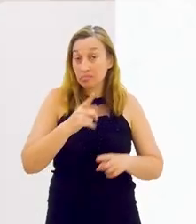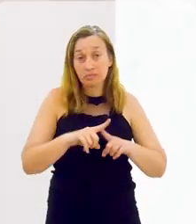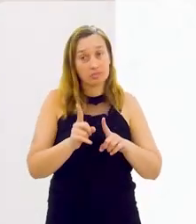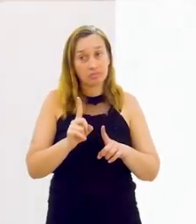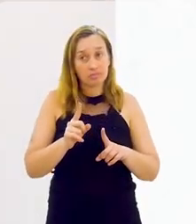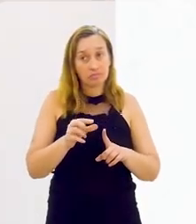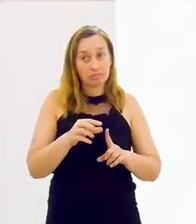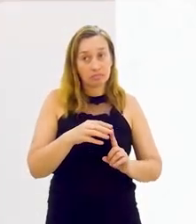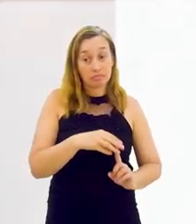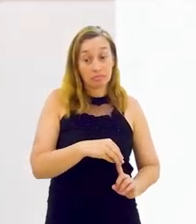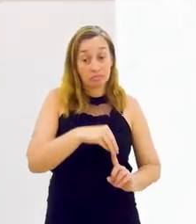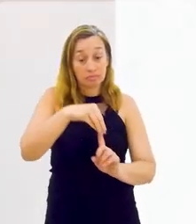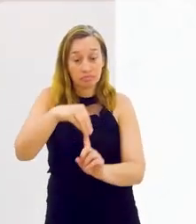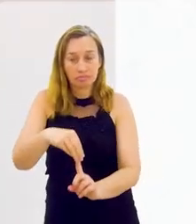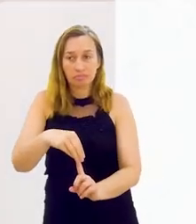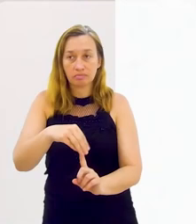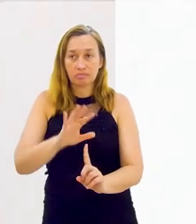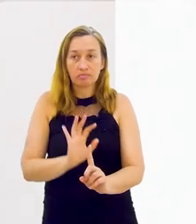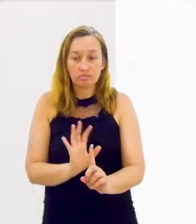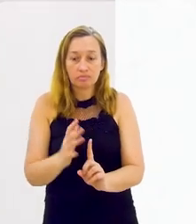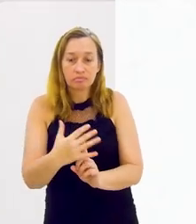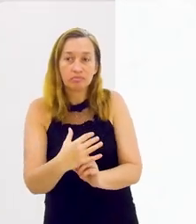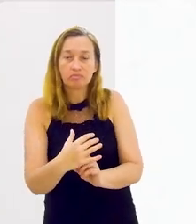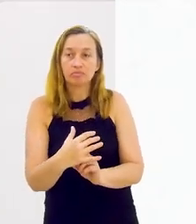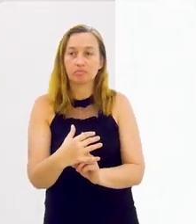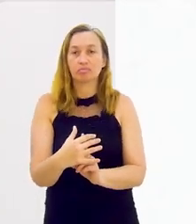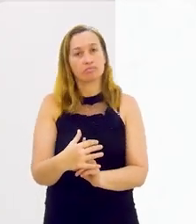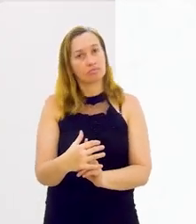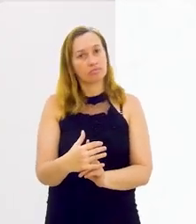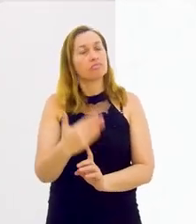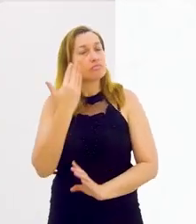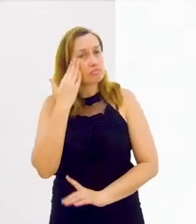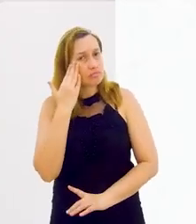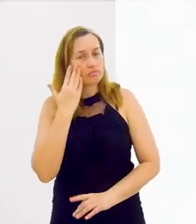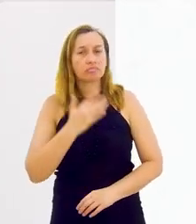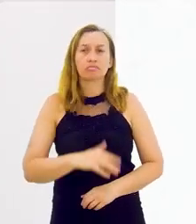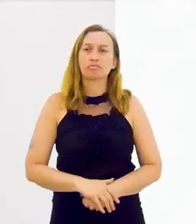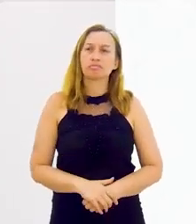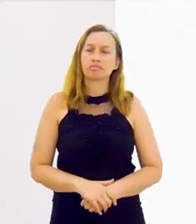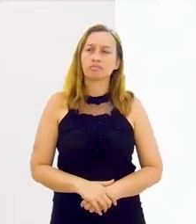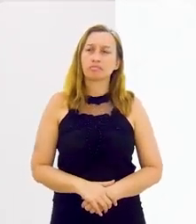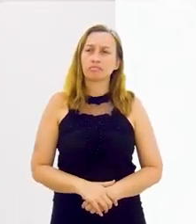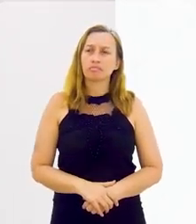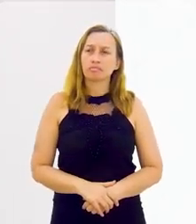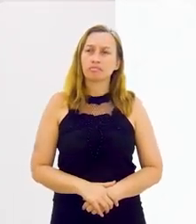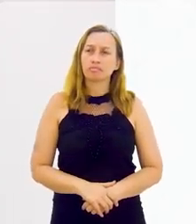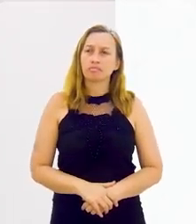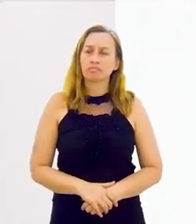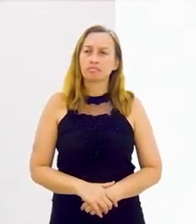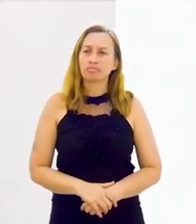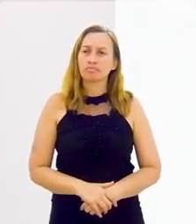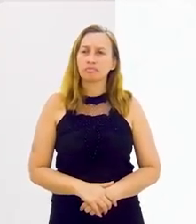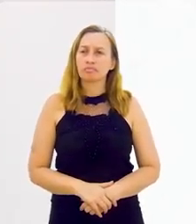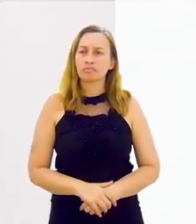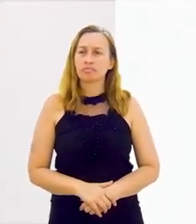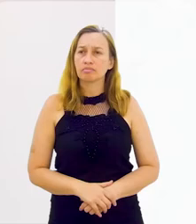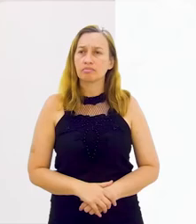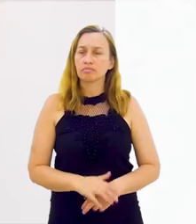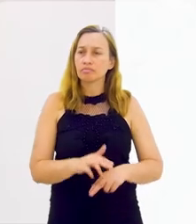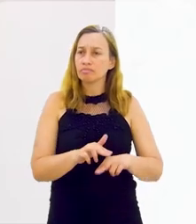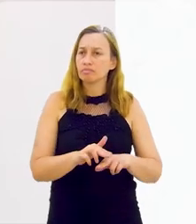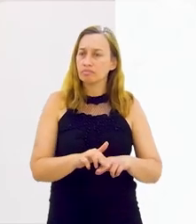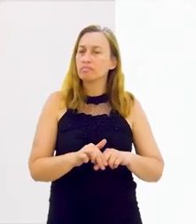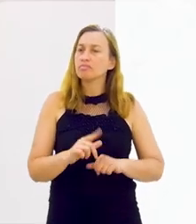elas são colocadas na invisibilidade, né? E entender gama de